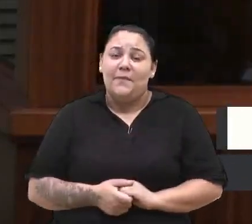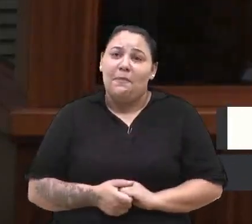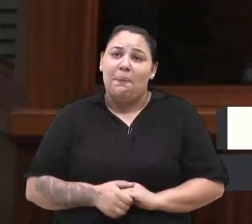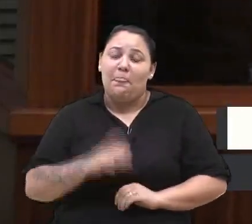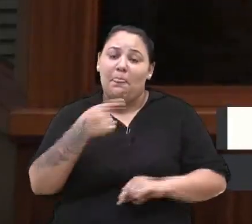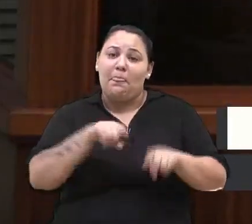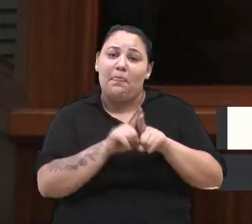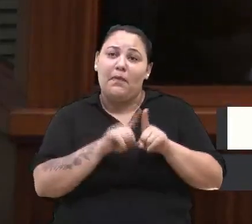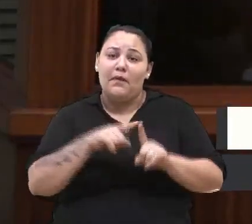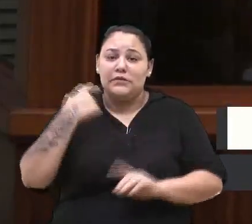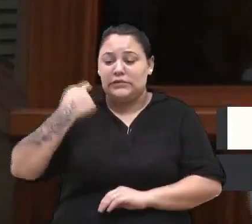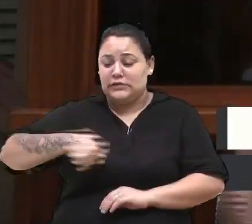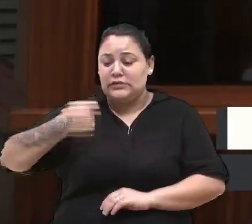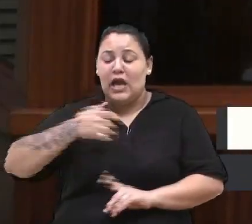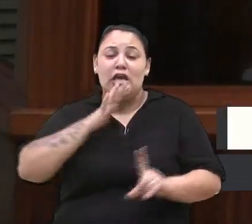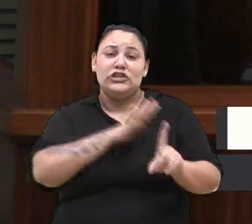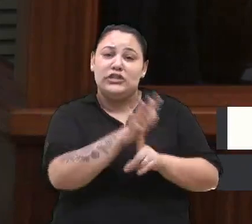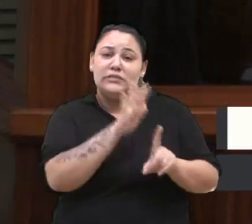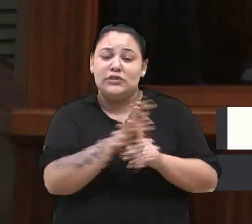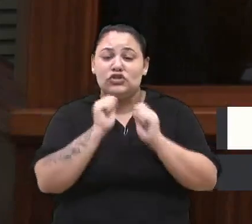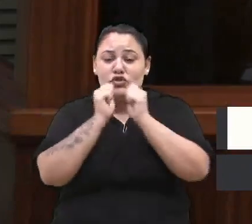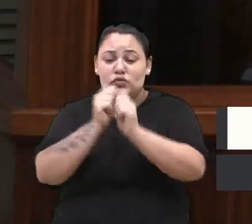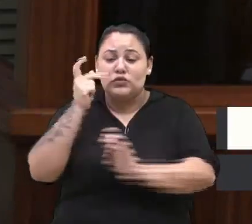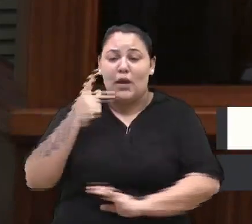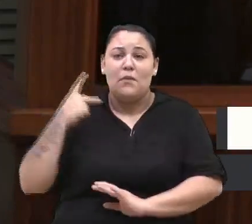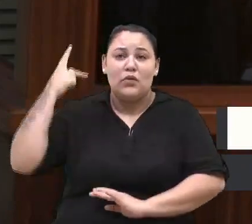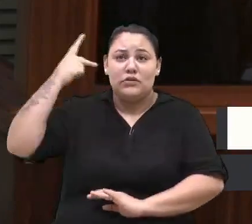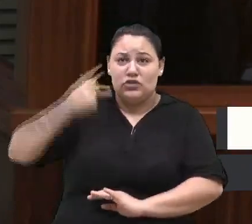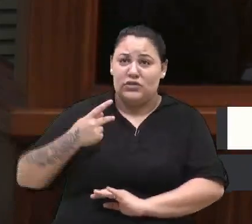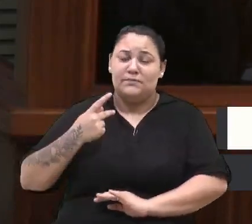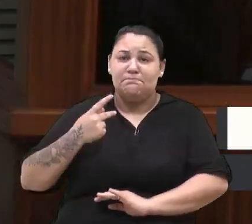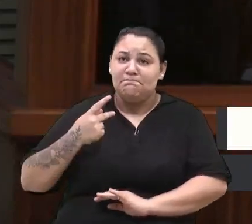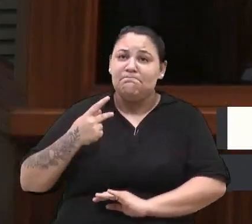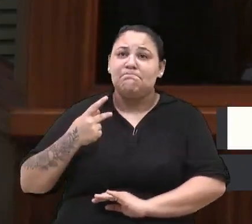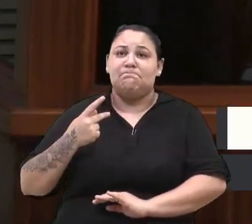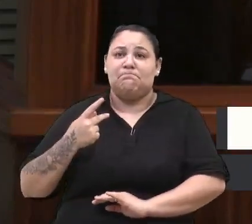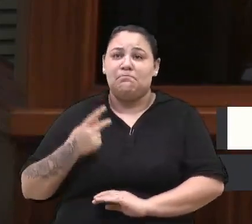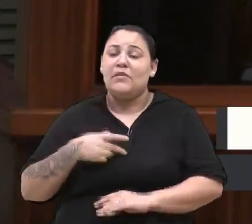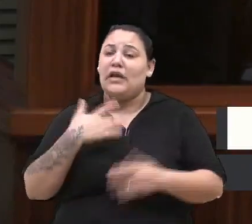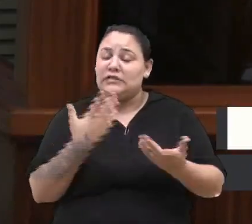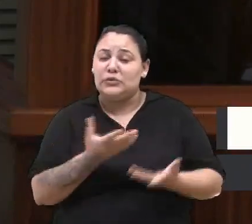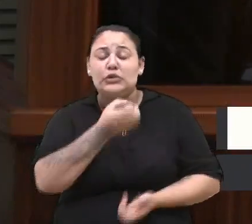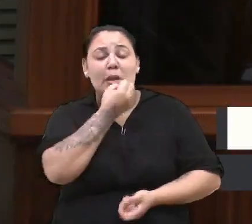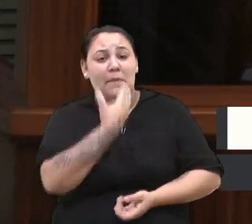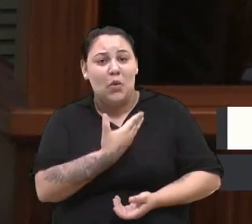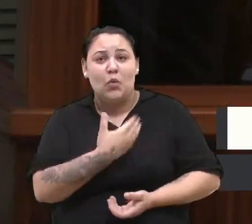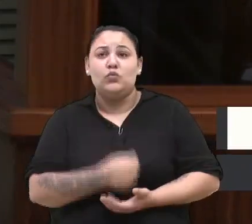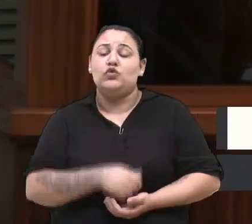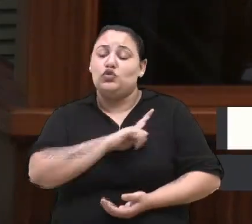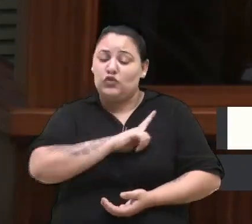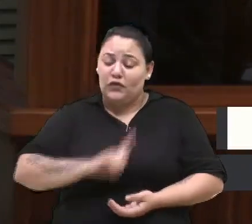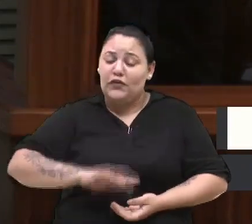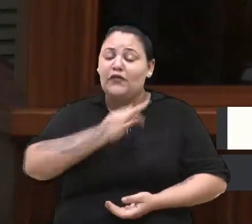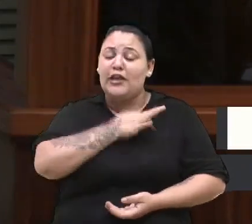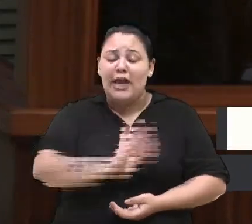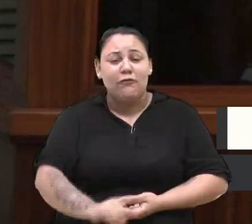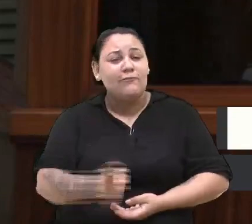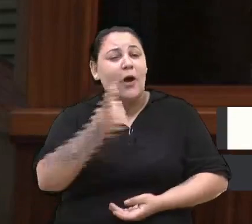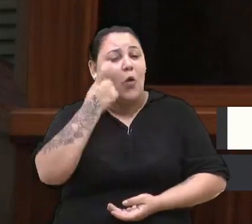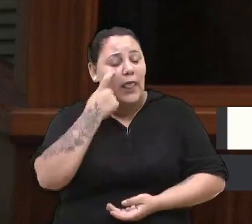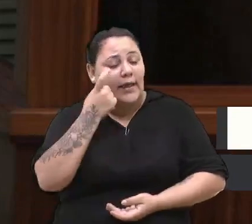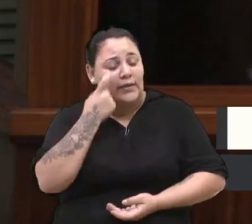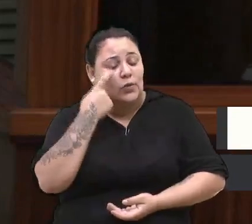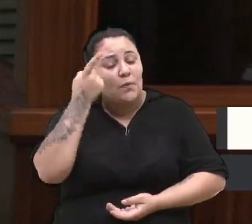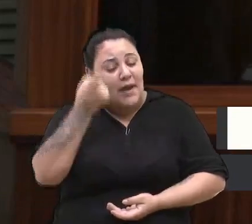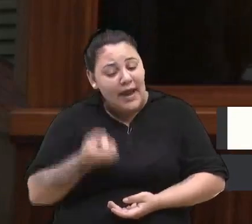necessidade, essa demanda com as políticas habitacionais. Então, que bom que o governo federal está olhando para a nossa região, mas